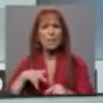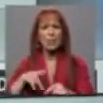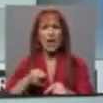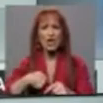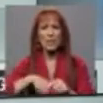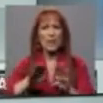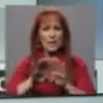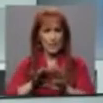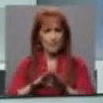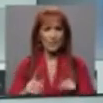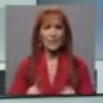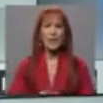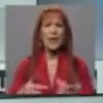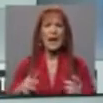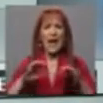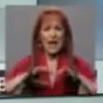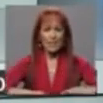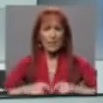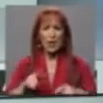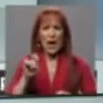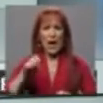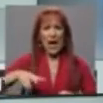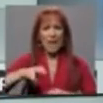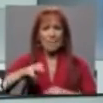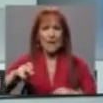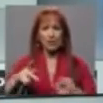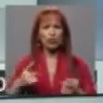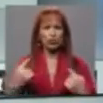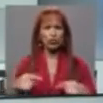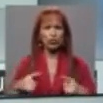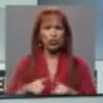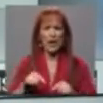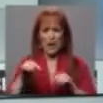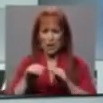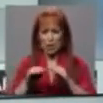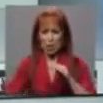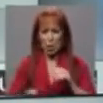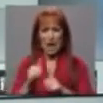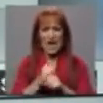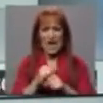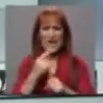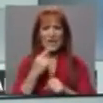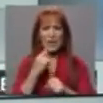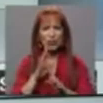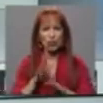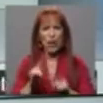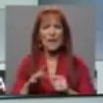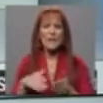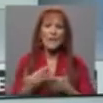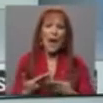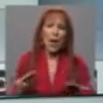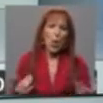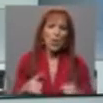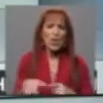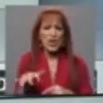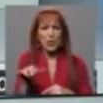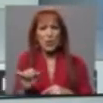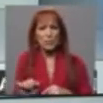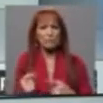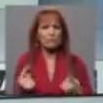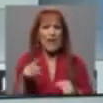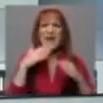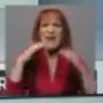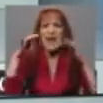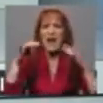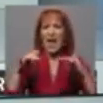Ibérica. A depressão EMA já se encontra a sul das Ilhas Britânicas e vai dar hoje uma situação de